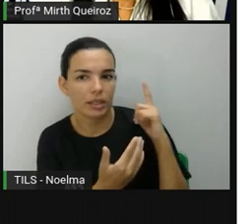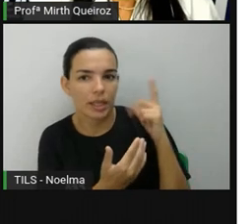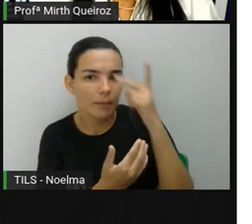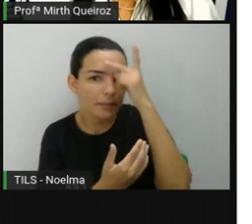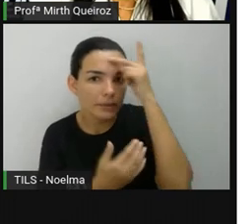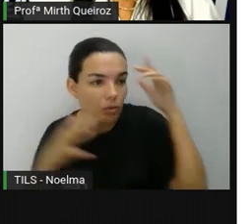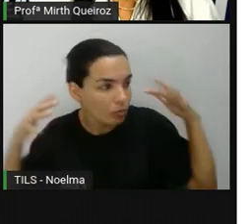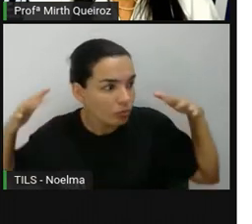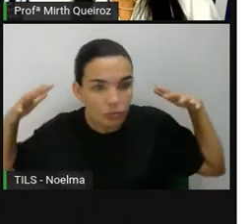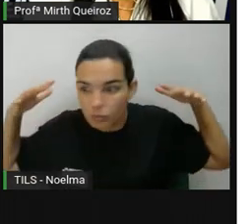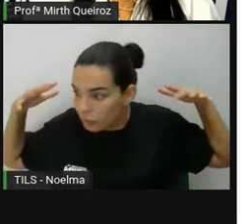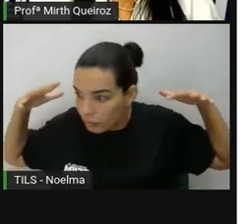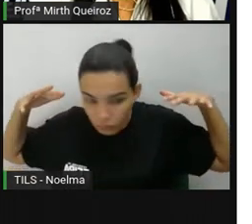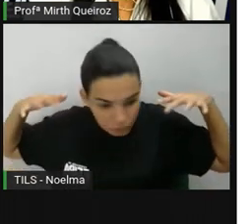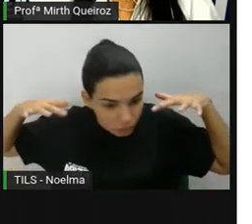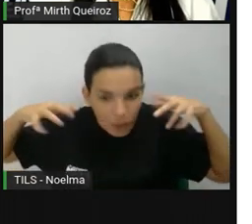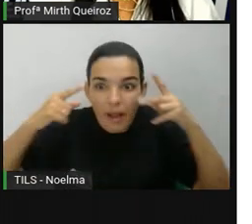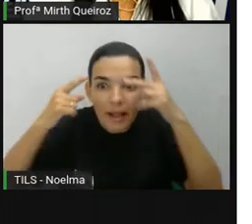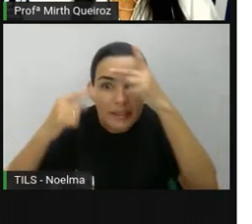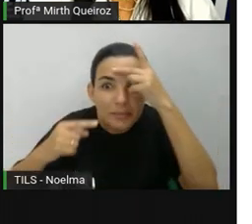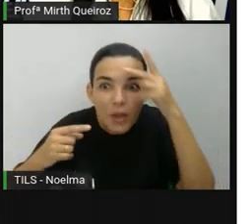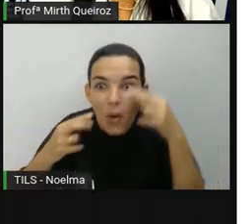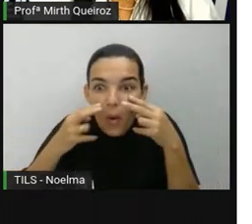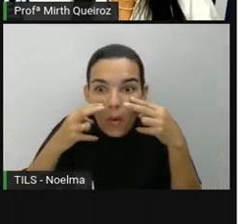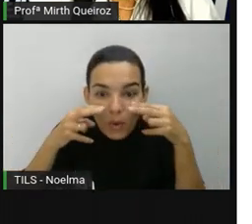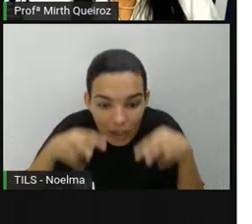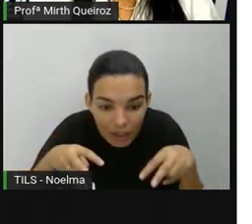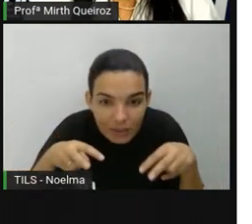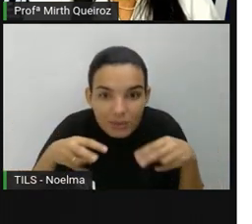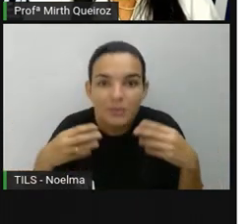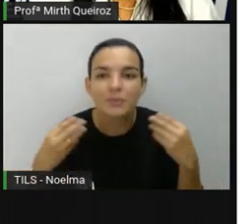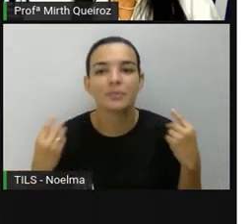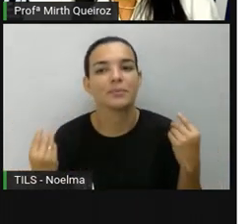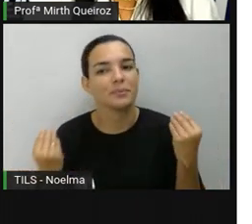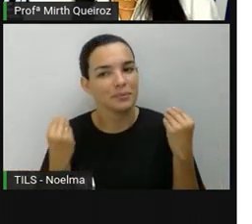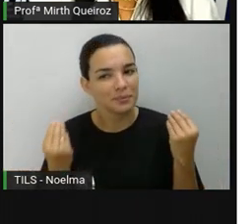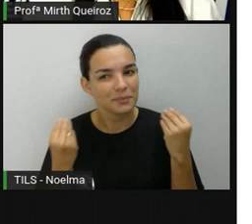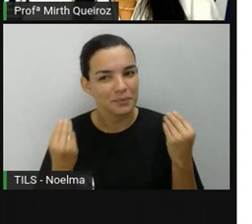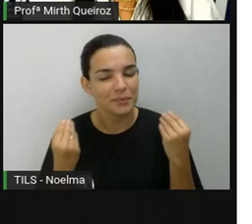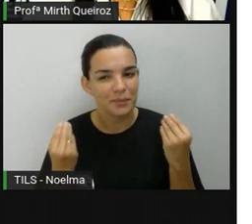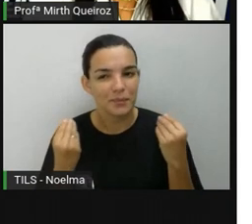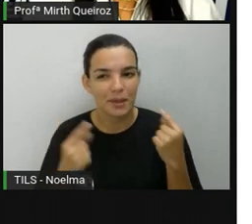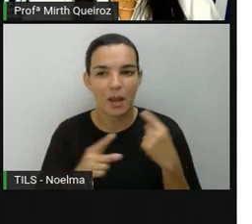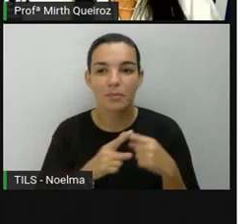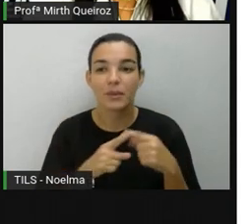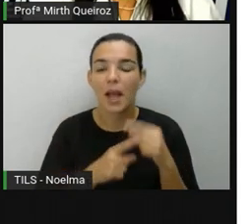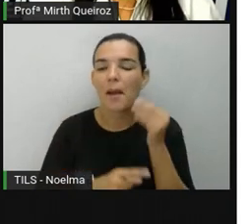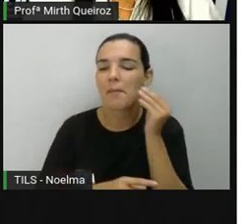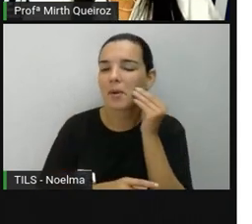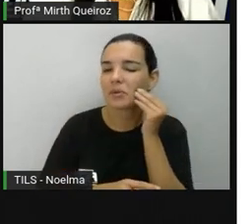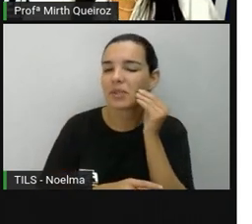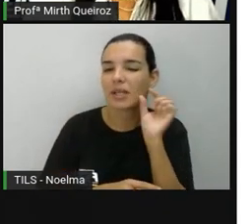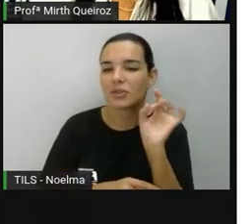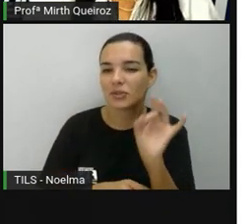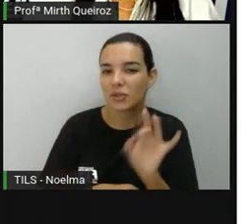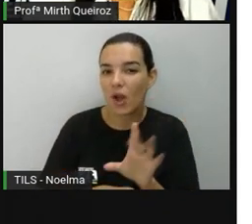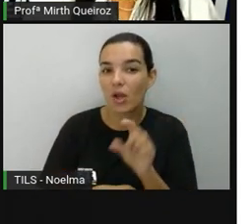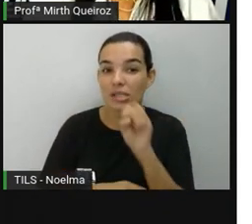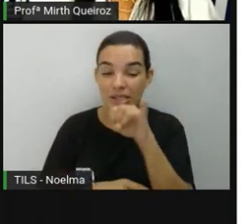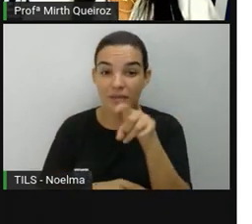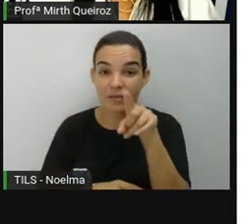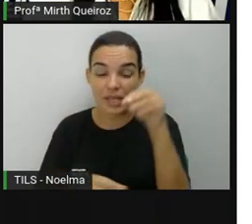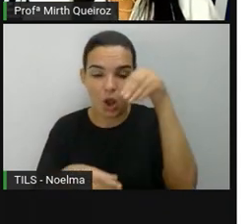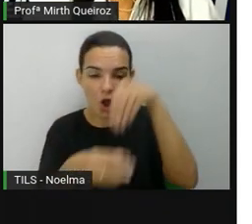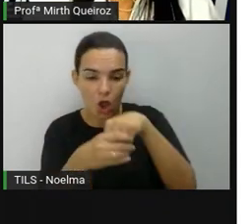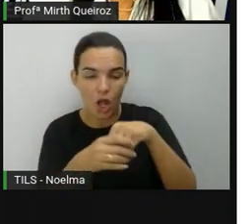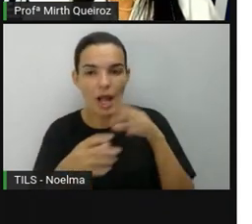E tem várias câmeras. Por que essas câmeras, Pro? Porque só para poder representar que o que você coloca em uma rede